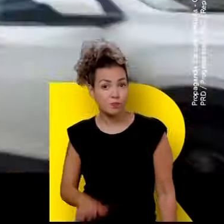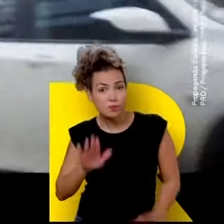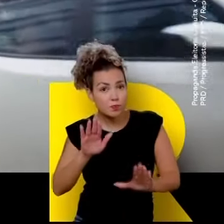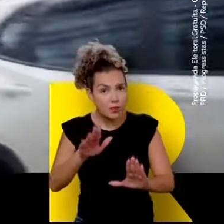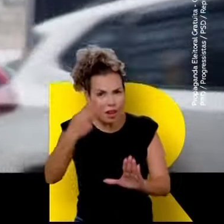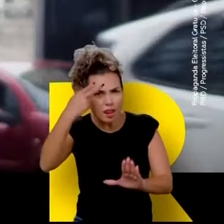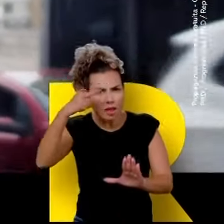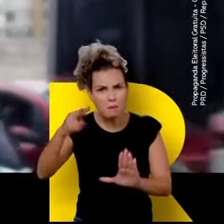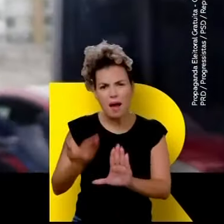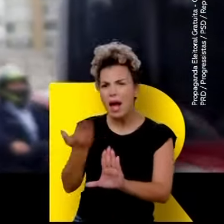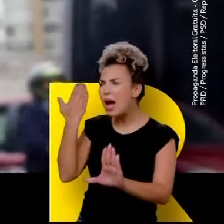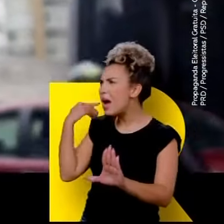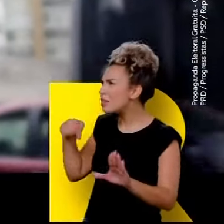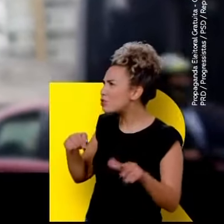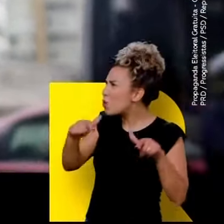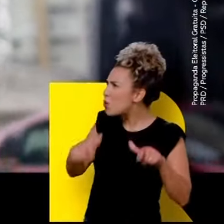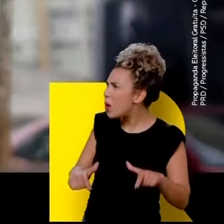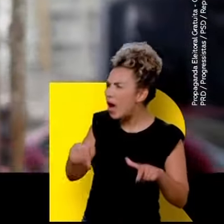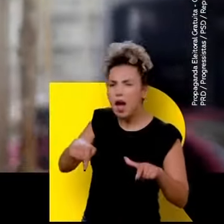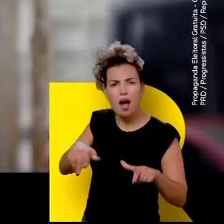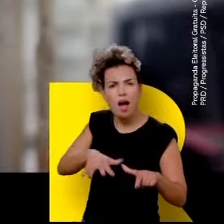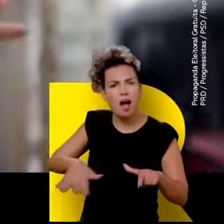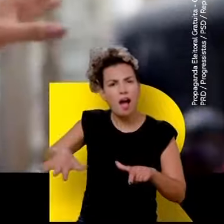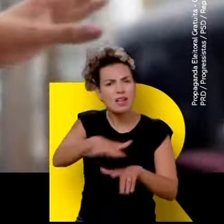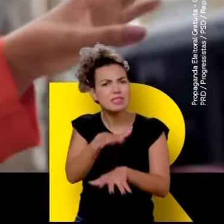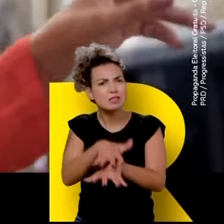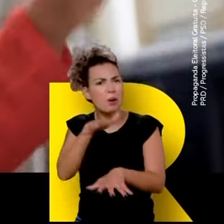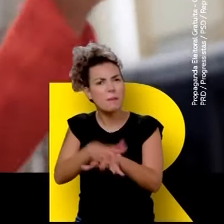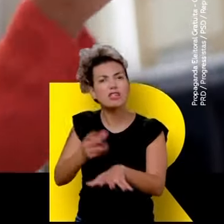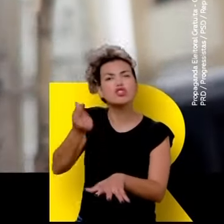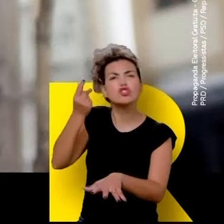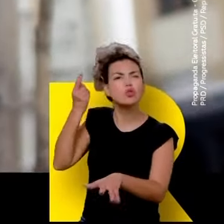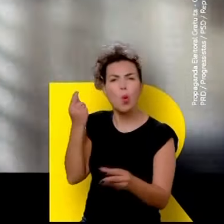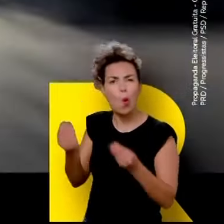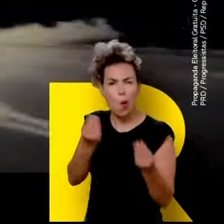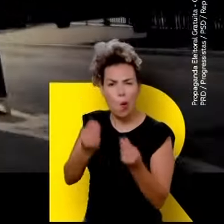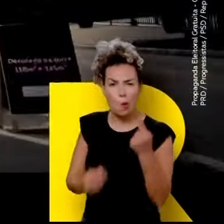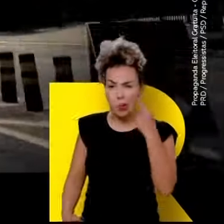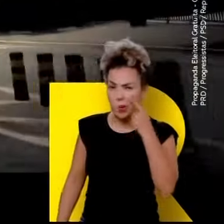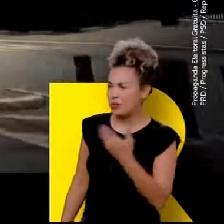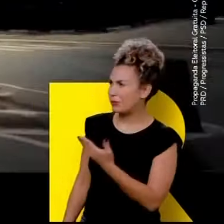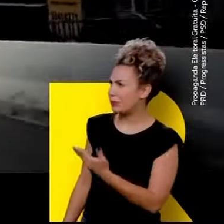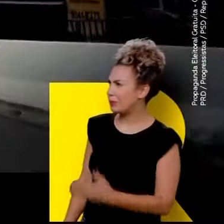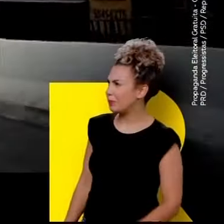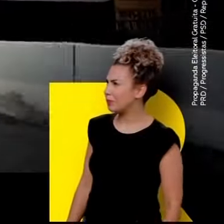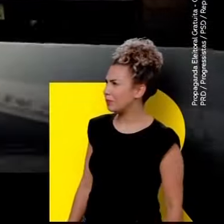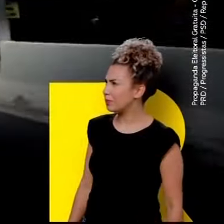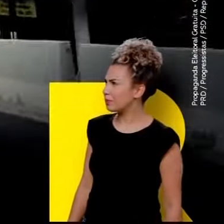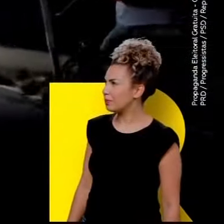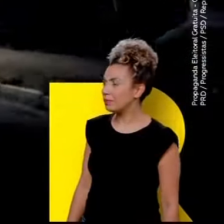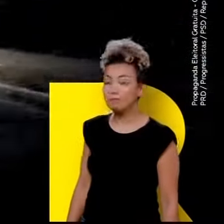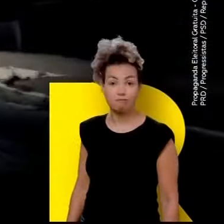Gente, vocês lembram como era antes esse trecho aqui da Avenida Santo Amaro? Dá só uma olhada.